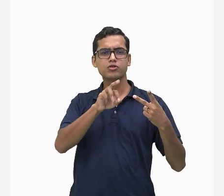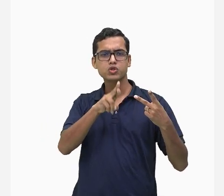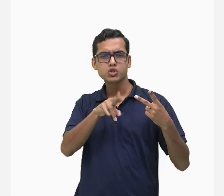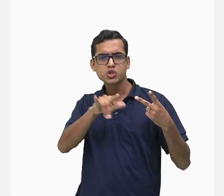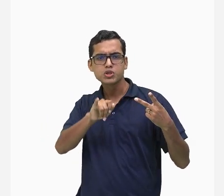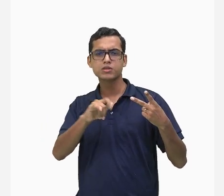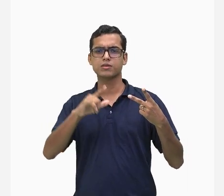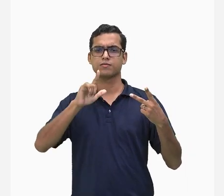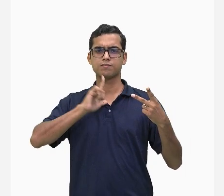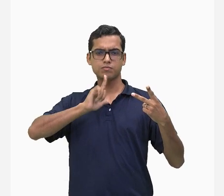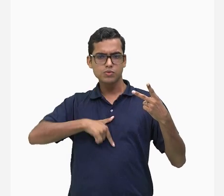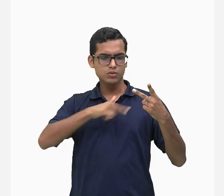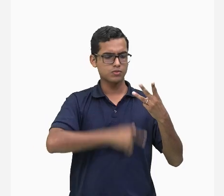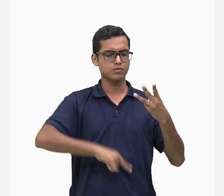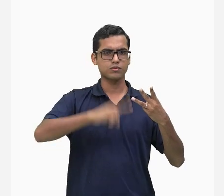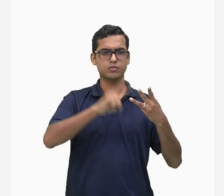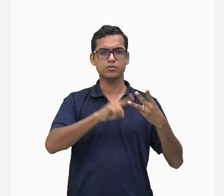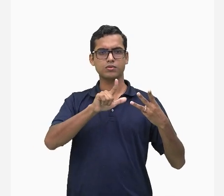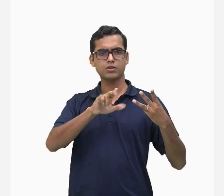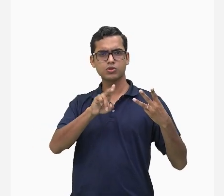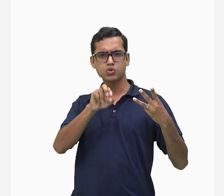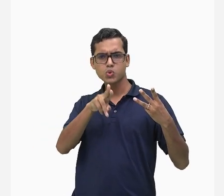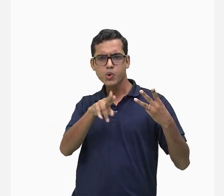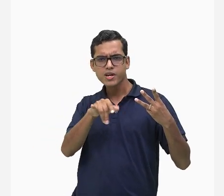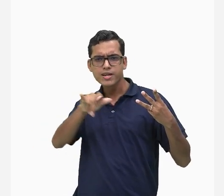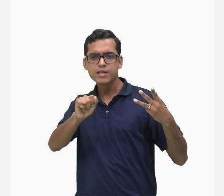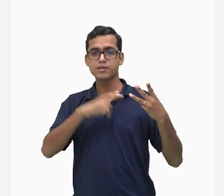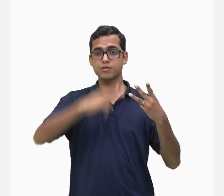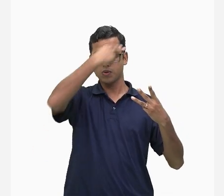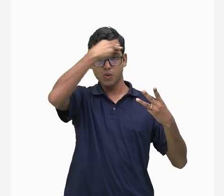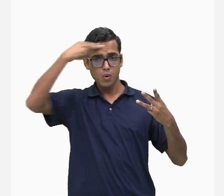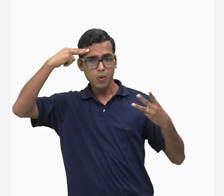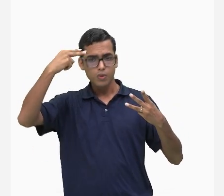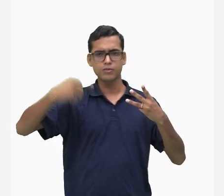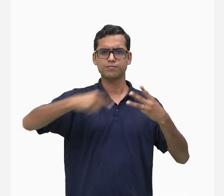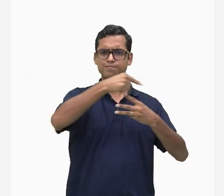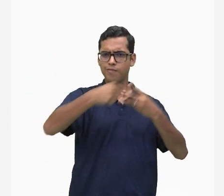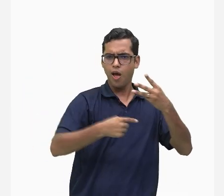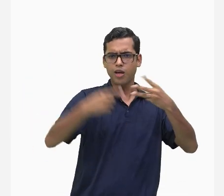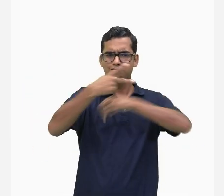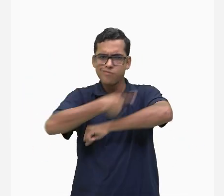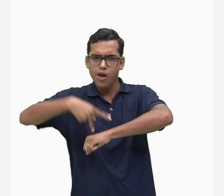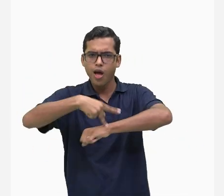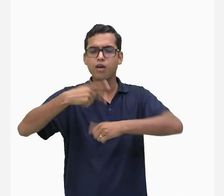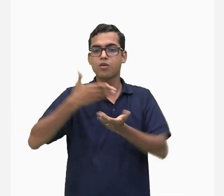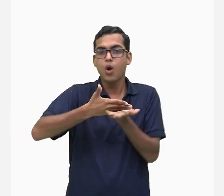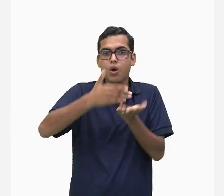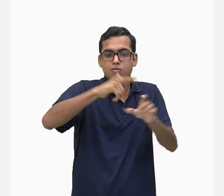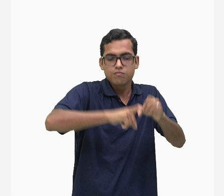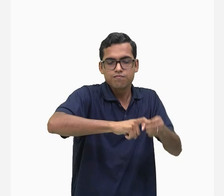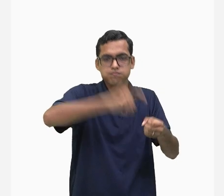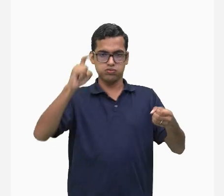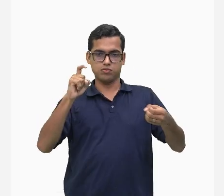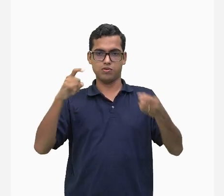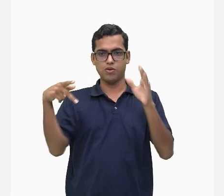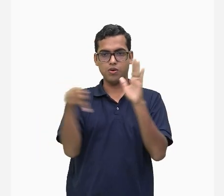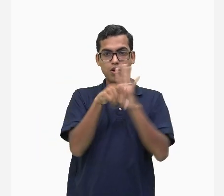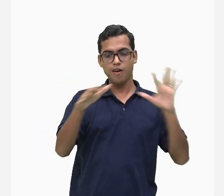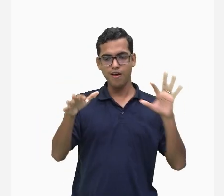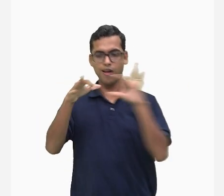esses países, gente, eles acabam iniciando o processo de integração aonde? Na